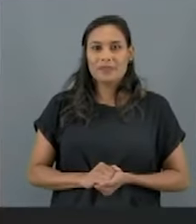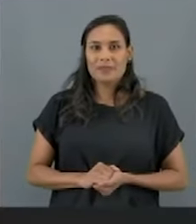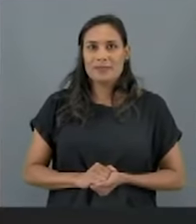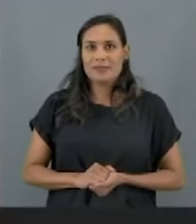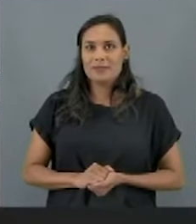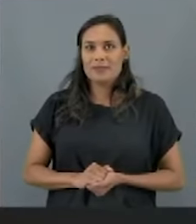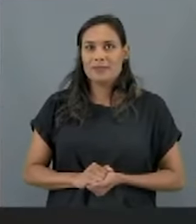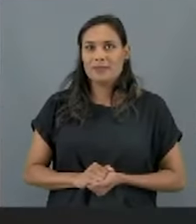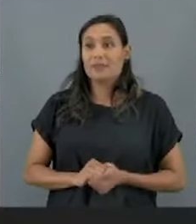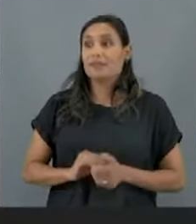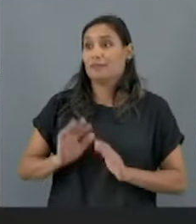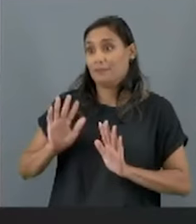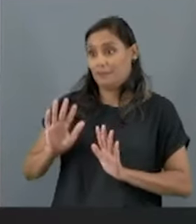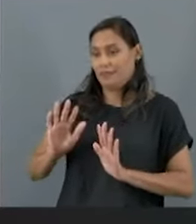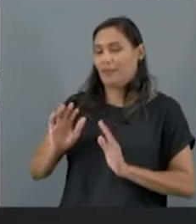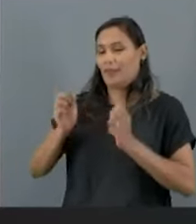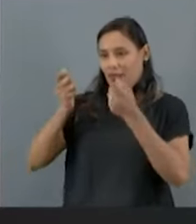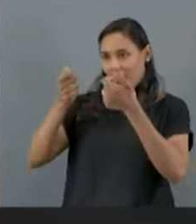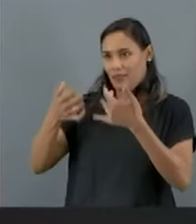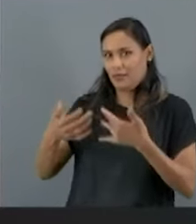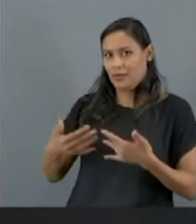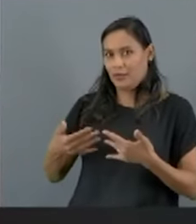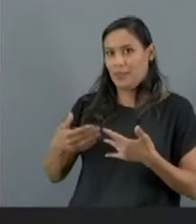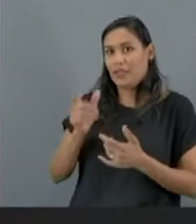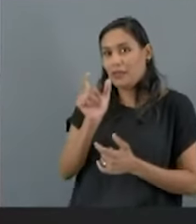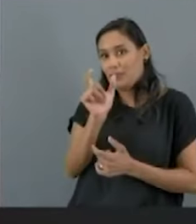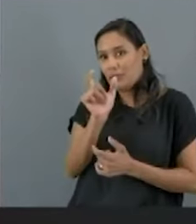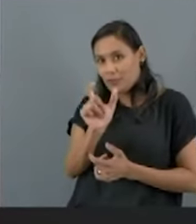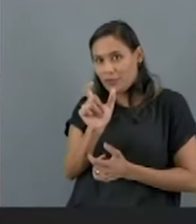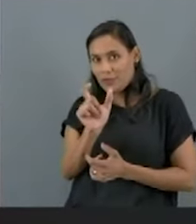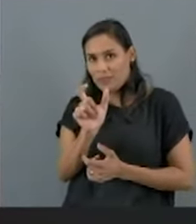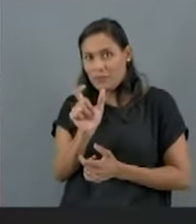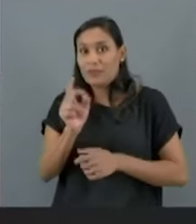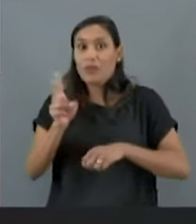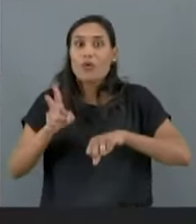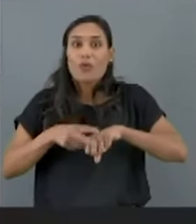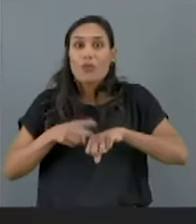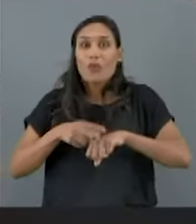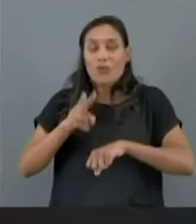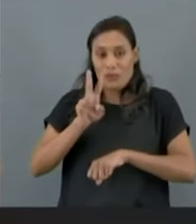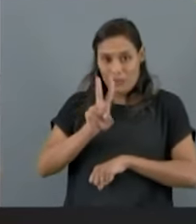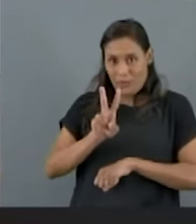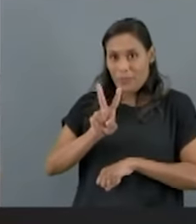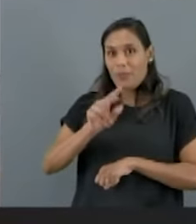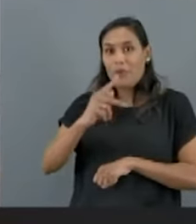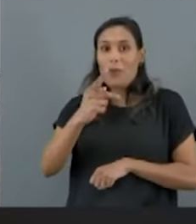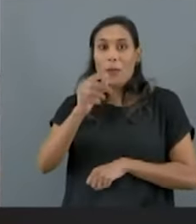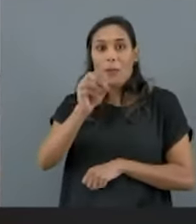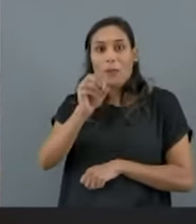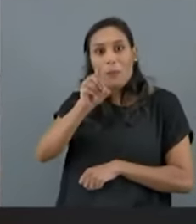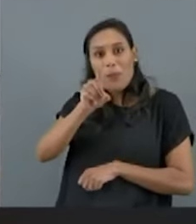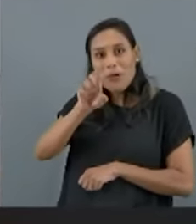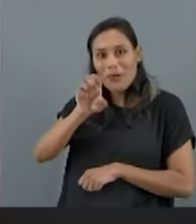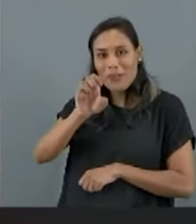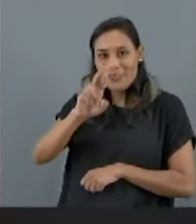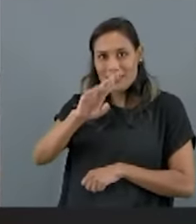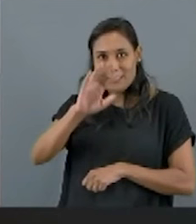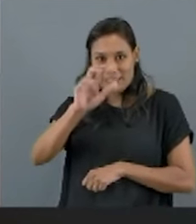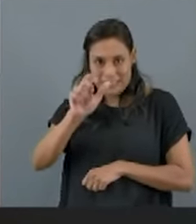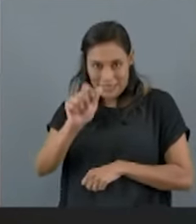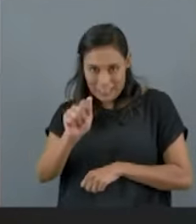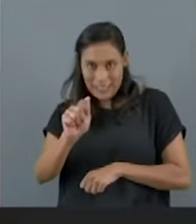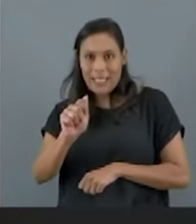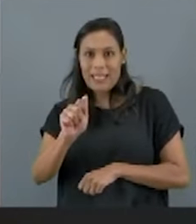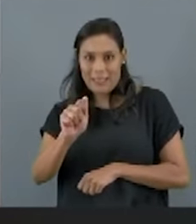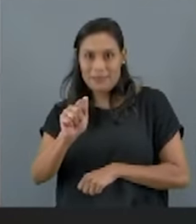no caso do relatório da senadora Leila, trata não de uma autorização ao governo, que é de uma súmula que nós temos também na Comissão de Constituição e